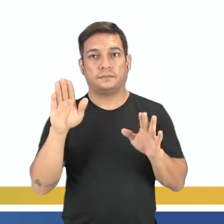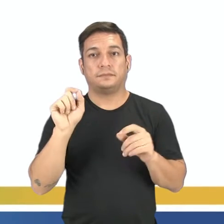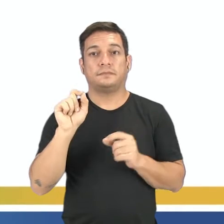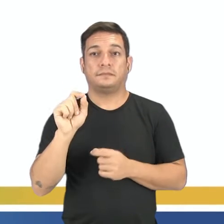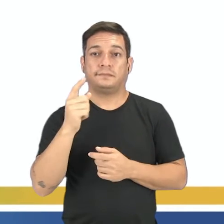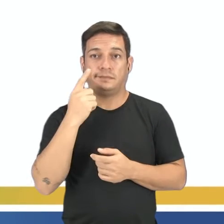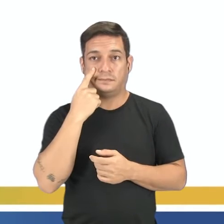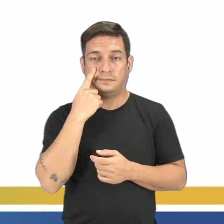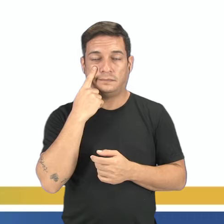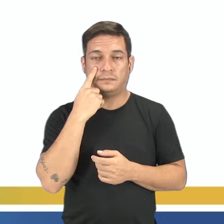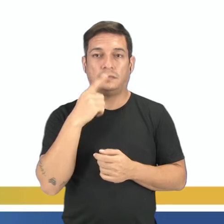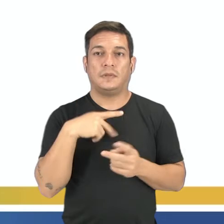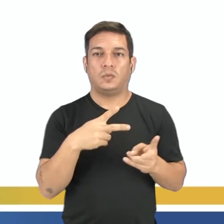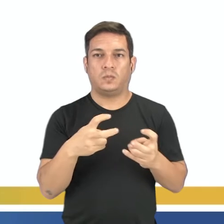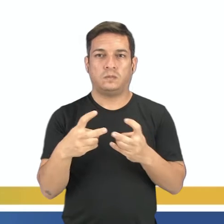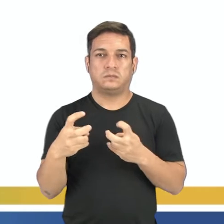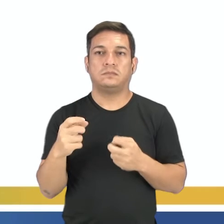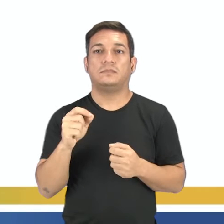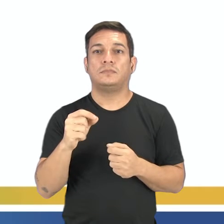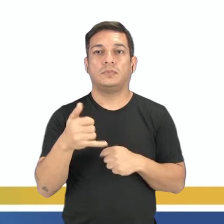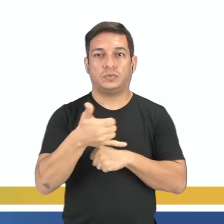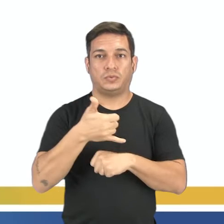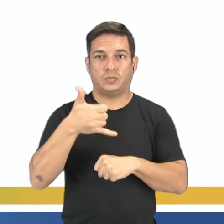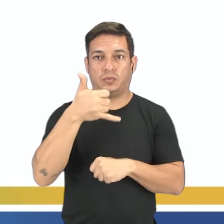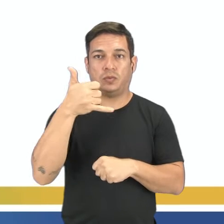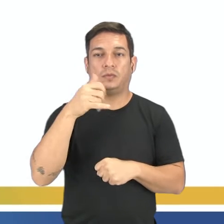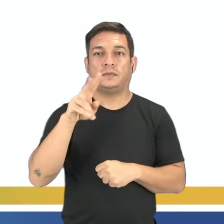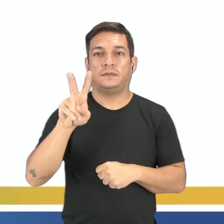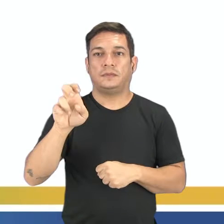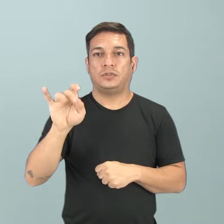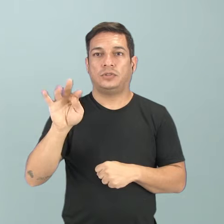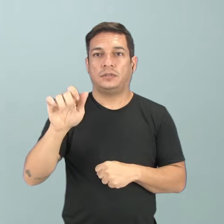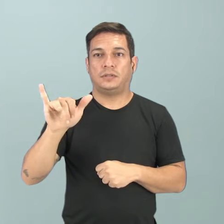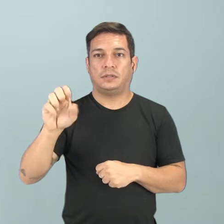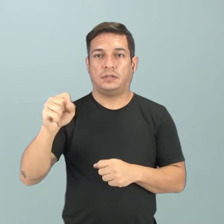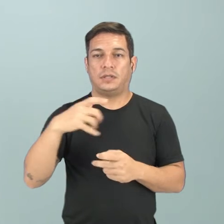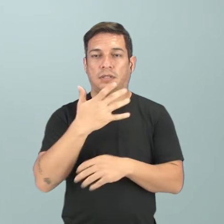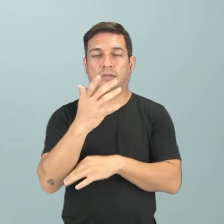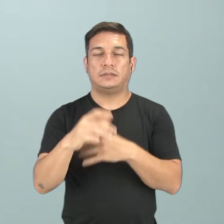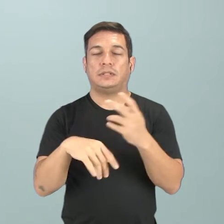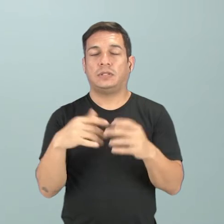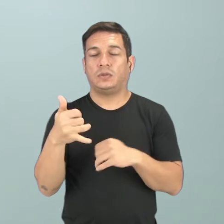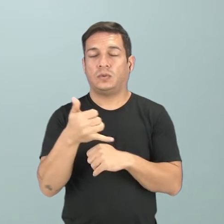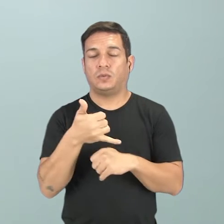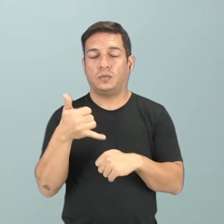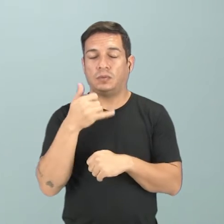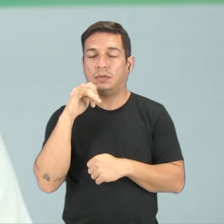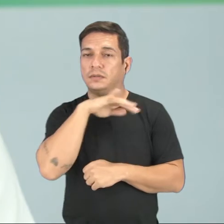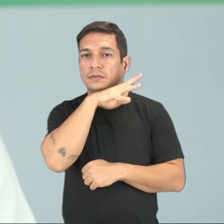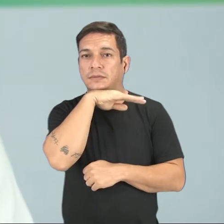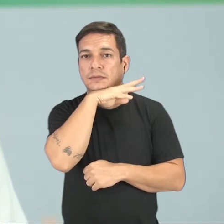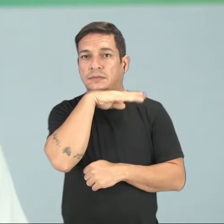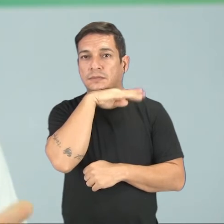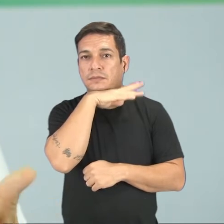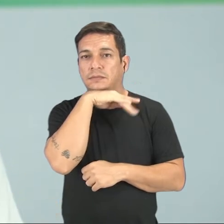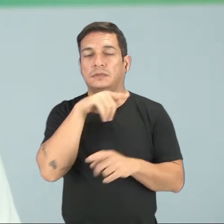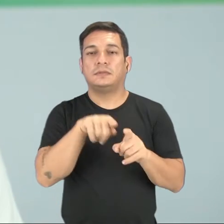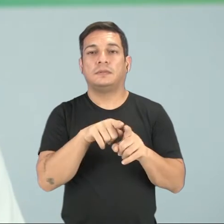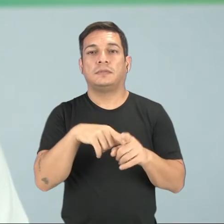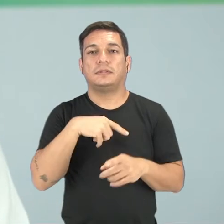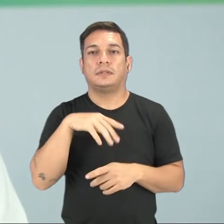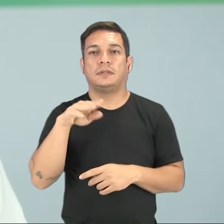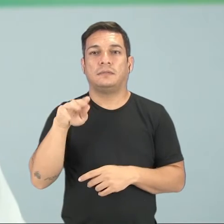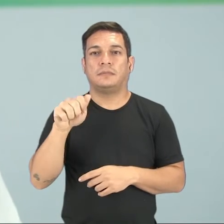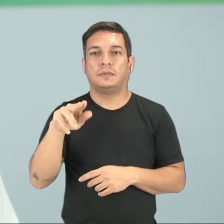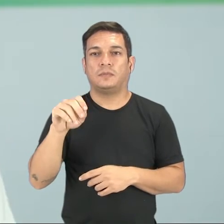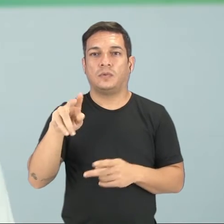O biodiesel ele é extraído, ele vem de óleos vegetais e gordura animal. Óleos vegetais nós temos